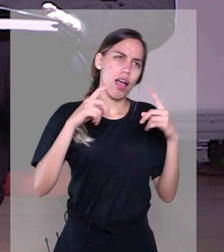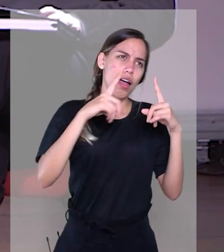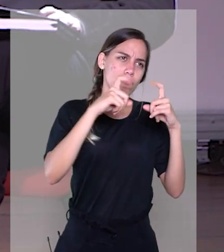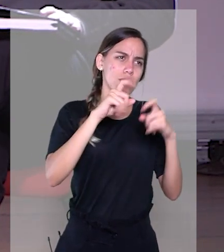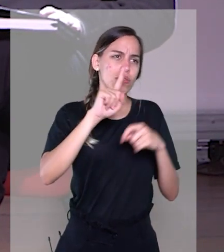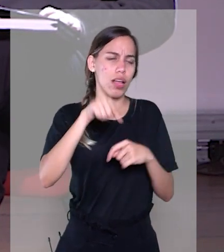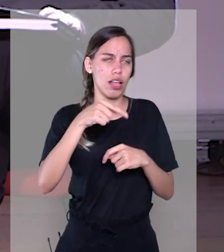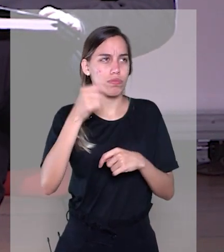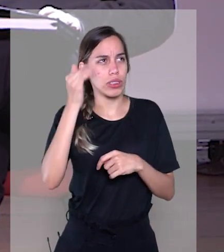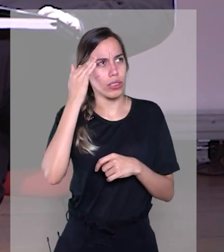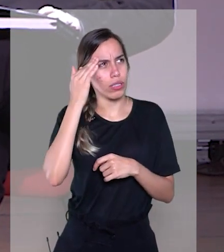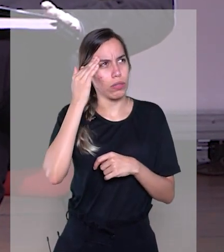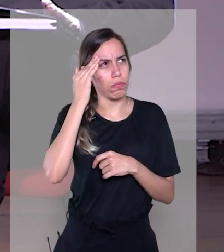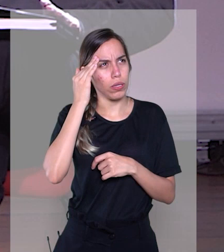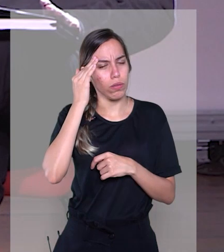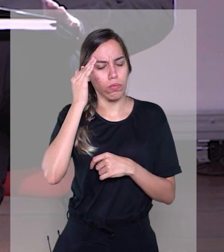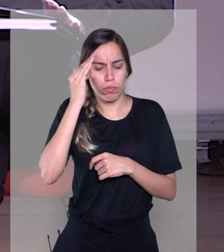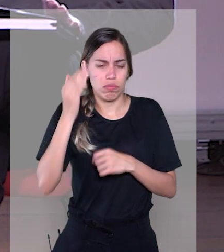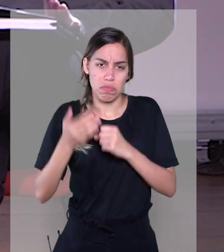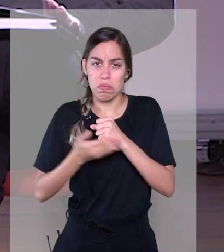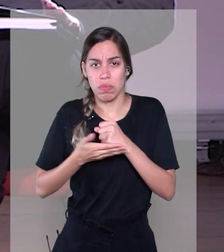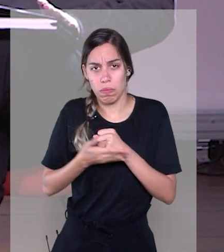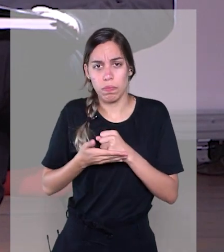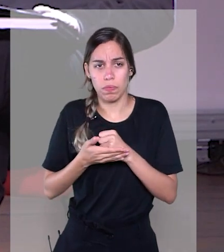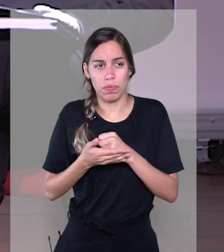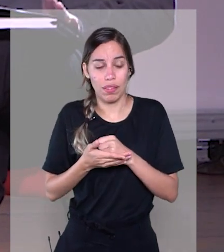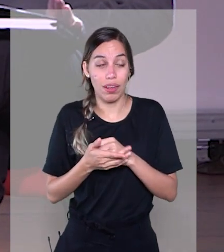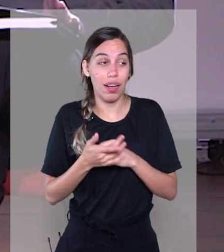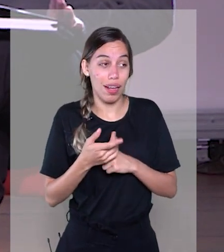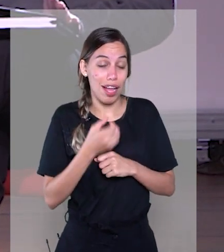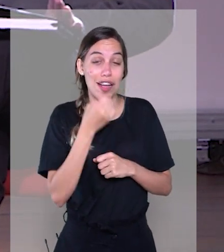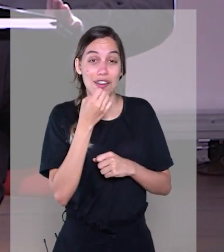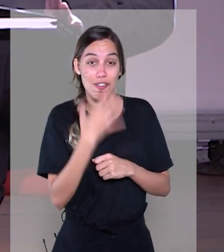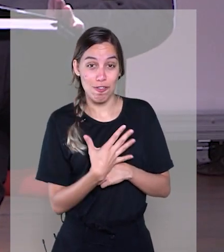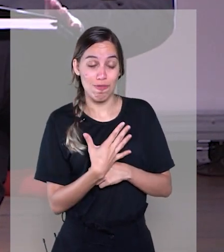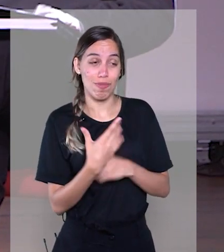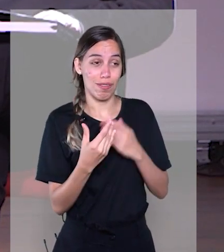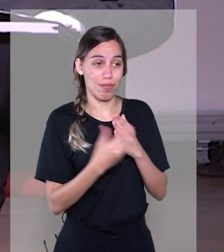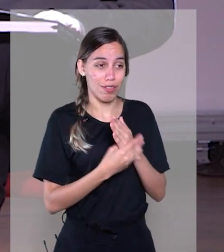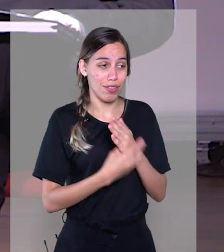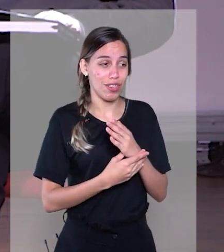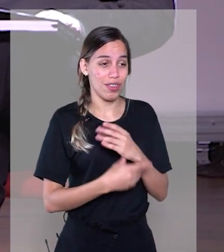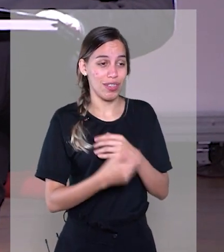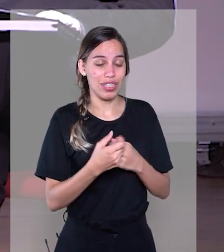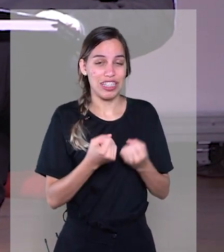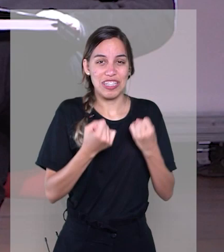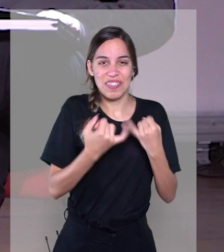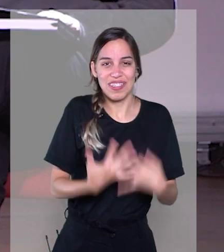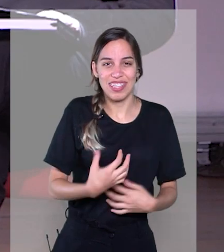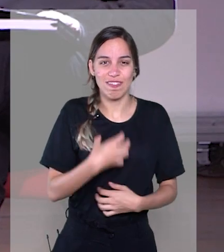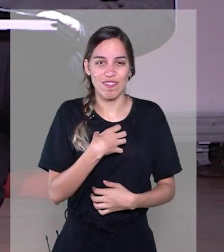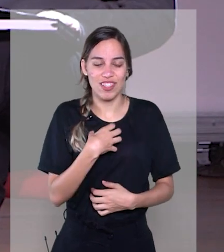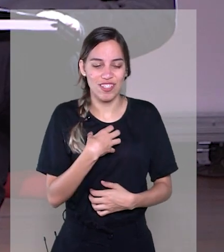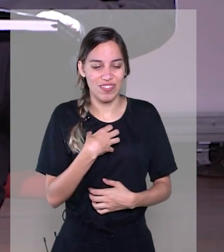as várias outras que poderiam haver, né? Claro. Então, eu acho que essa é uma felicidade, assim, dessa interpolação de sentimentos e